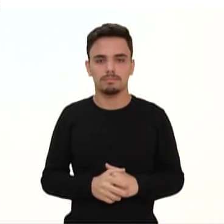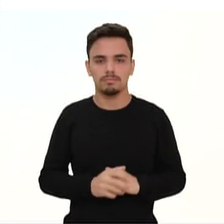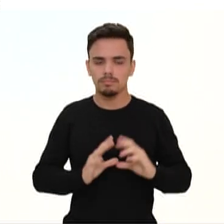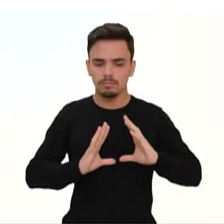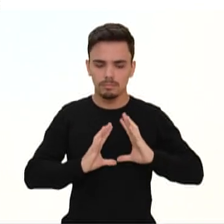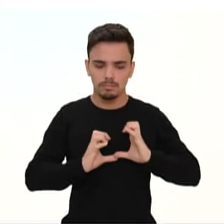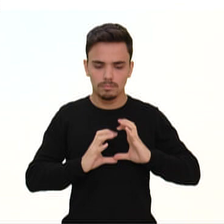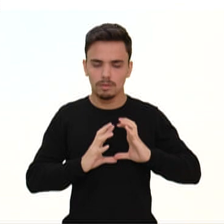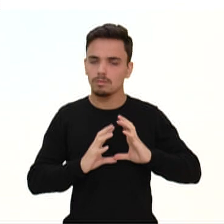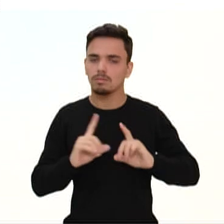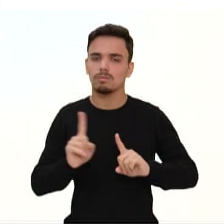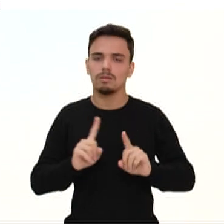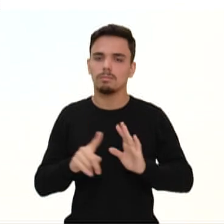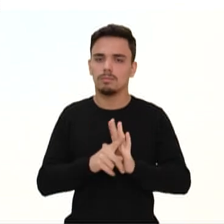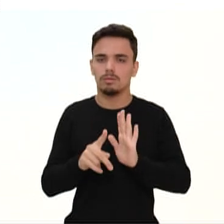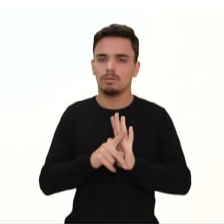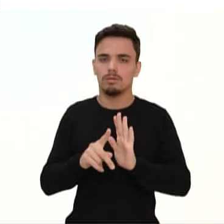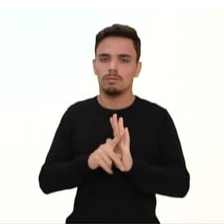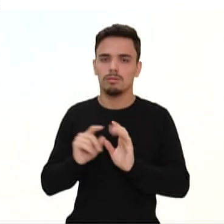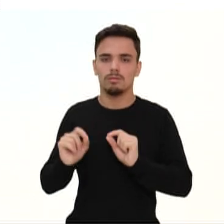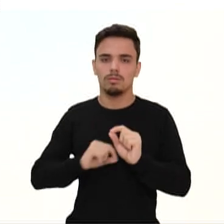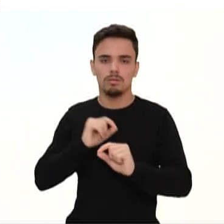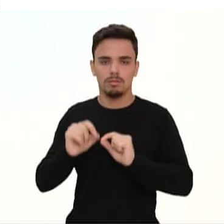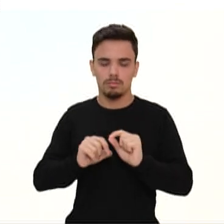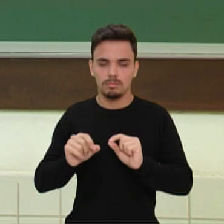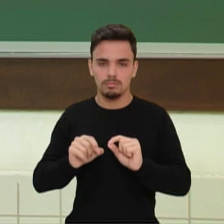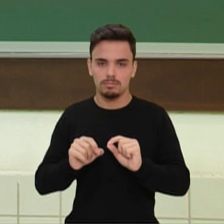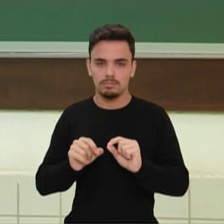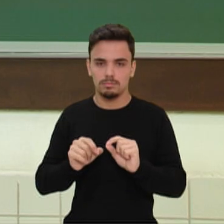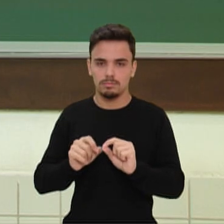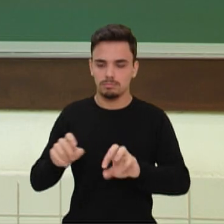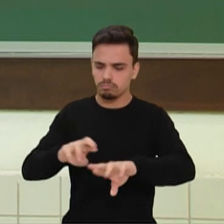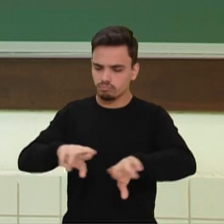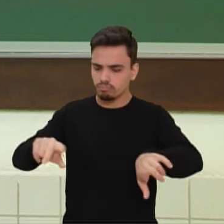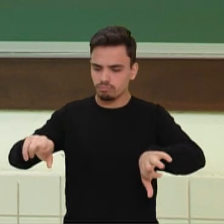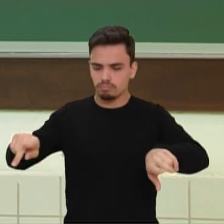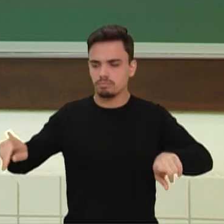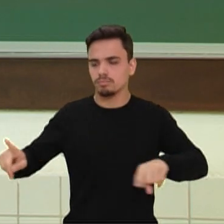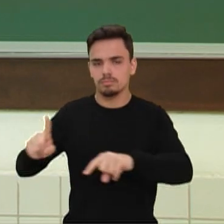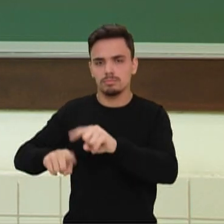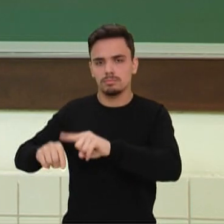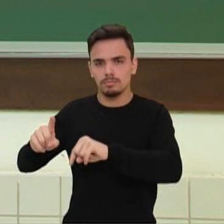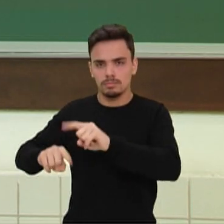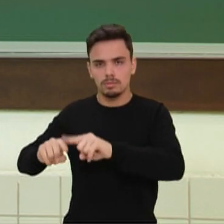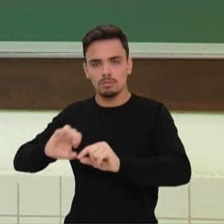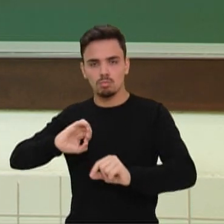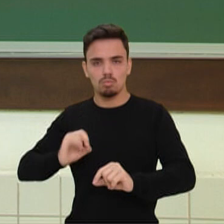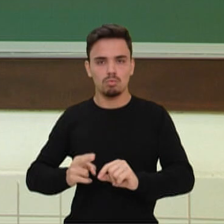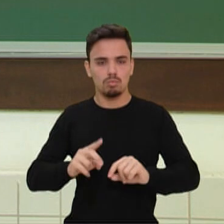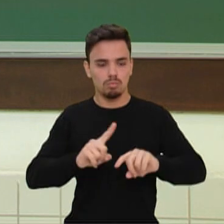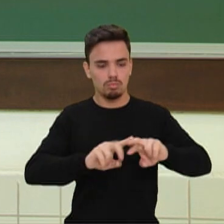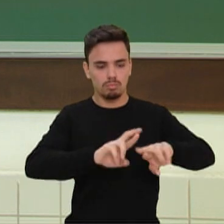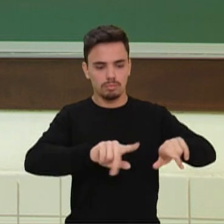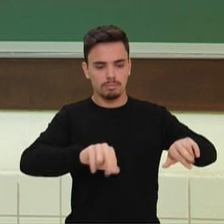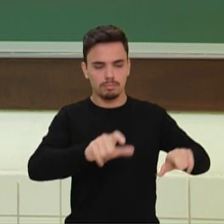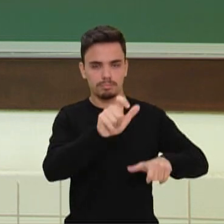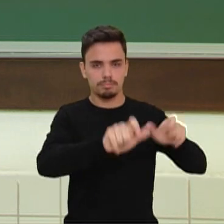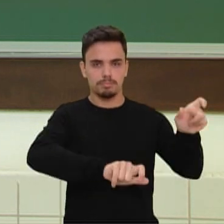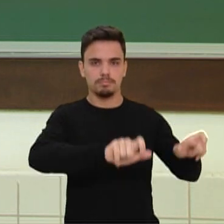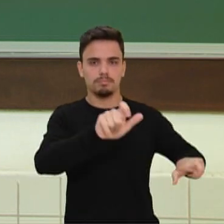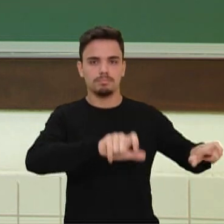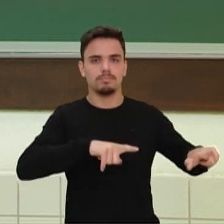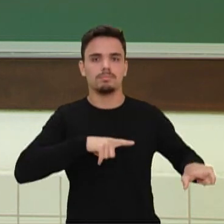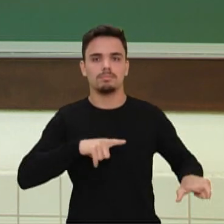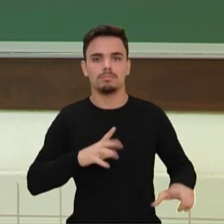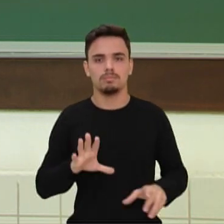está expresso somente na disputa entre os diversos objetos, os diversos indivíduos que compõem